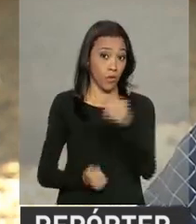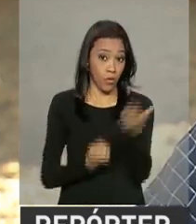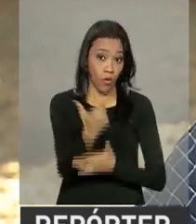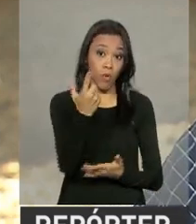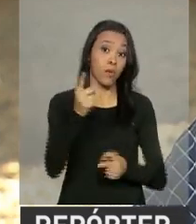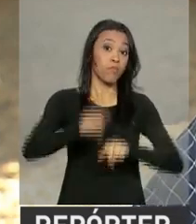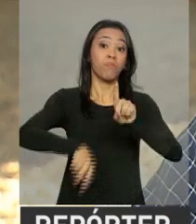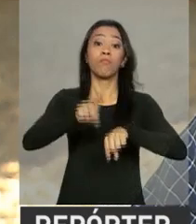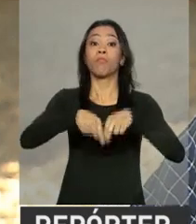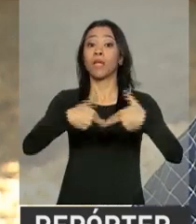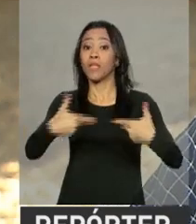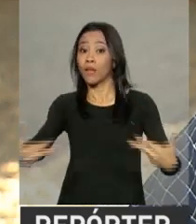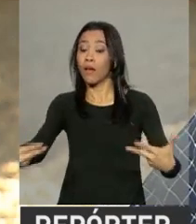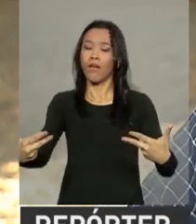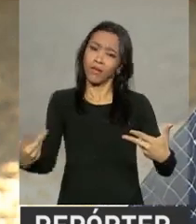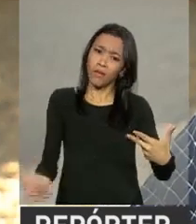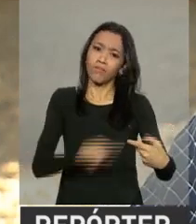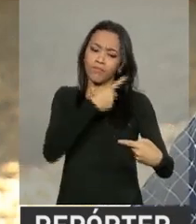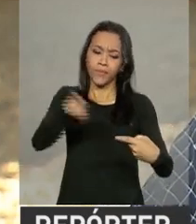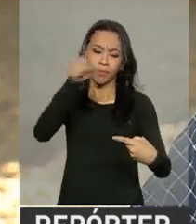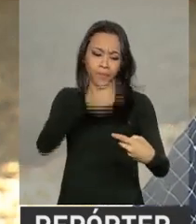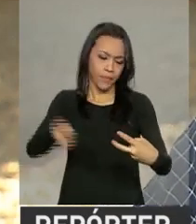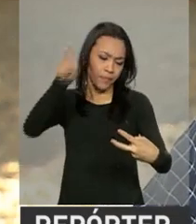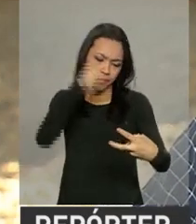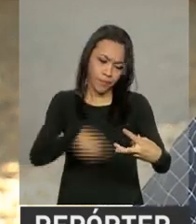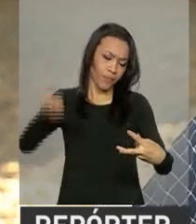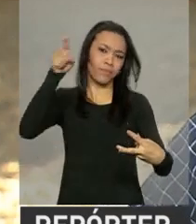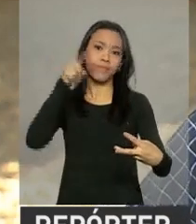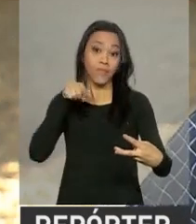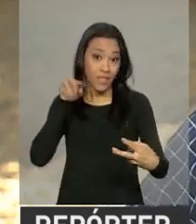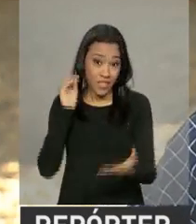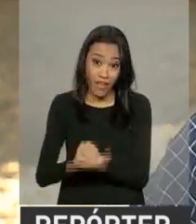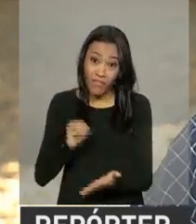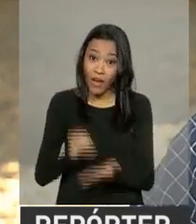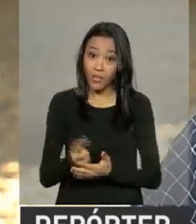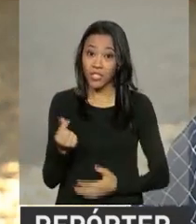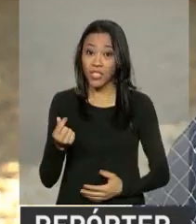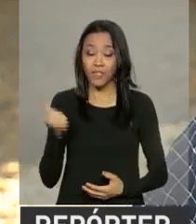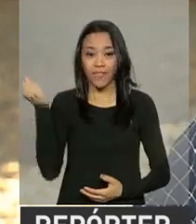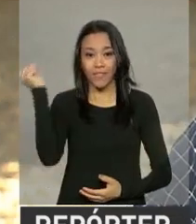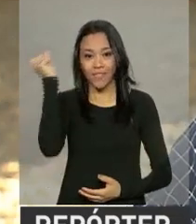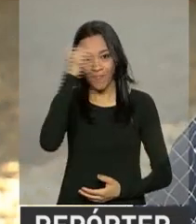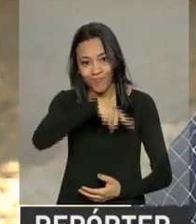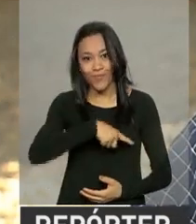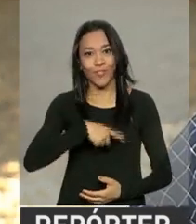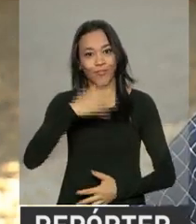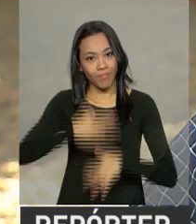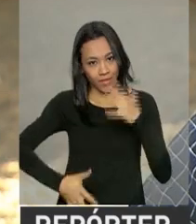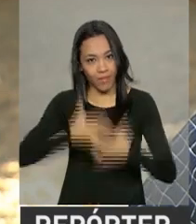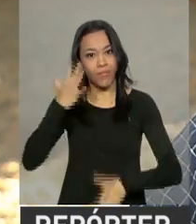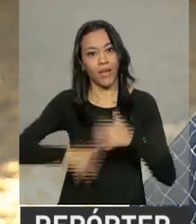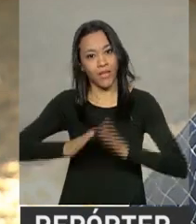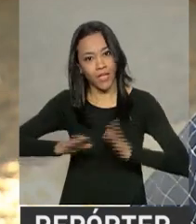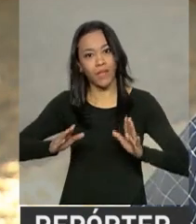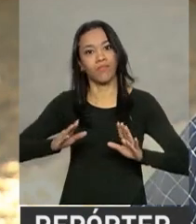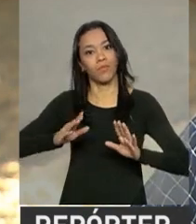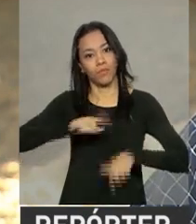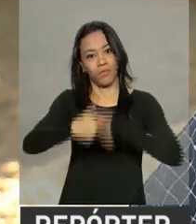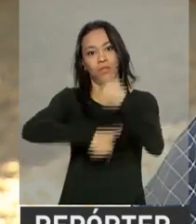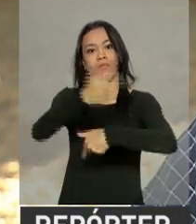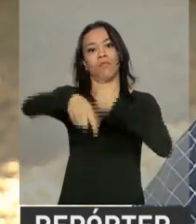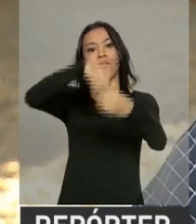material então ess falta deste dinheiro nos traria dificuldades financeiras as quais